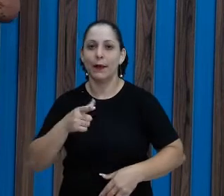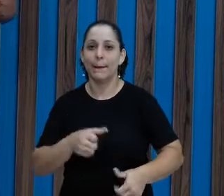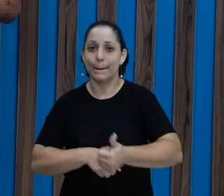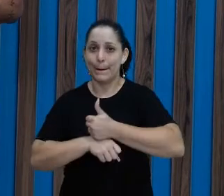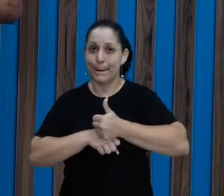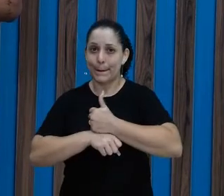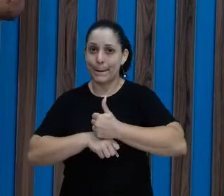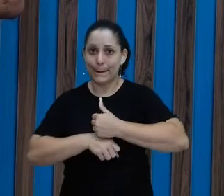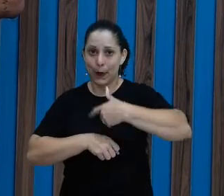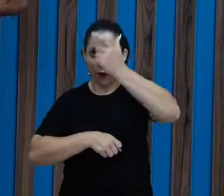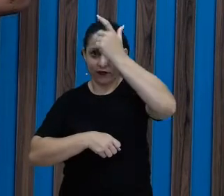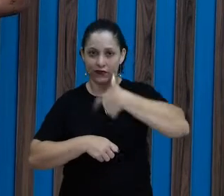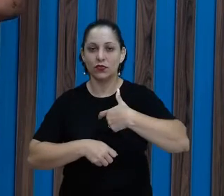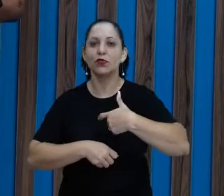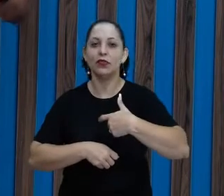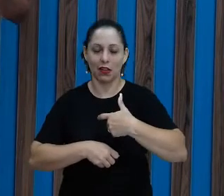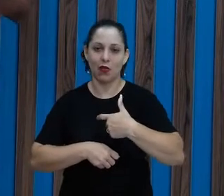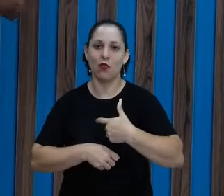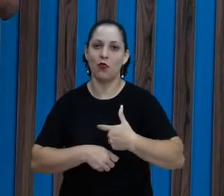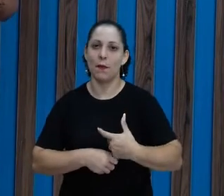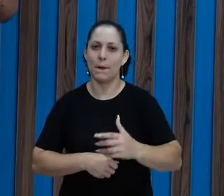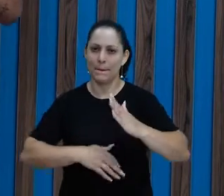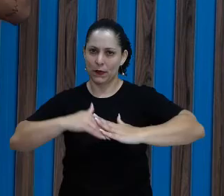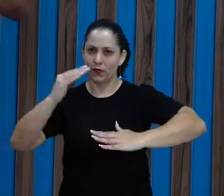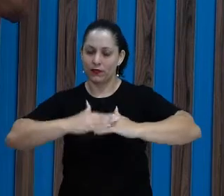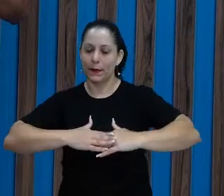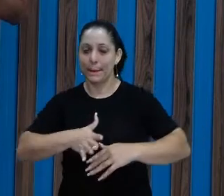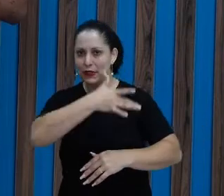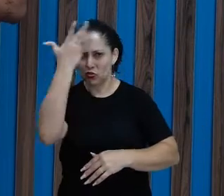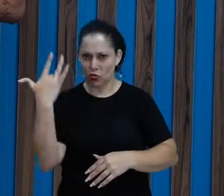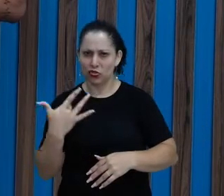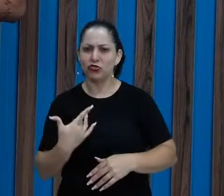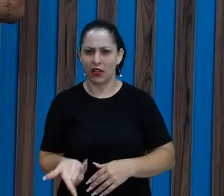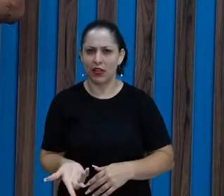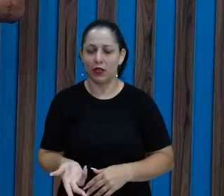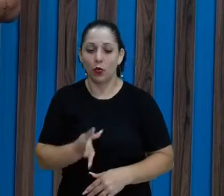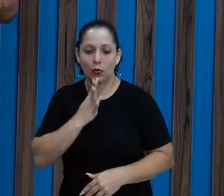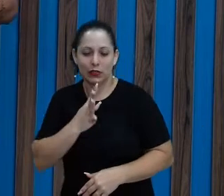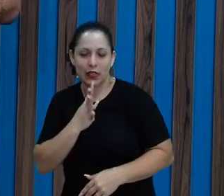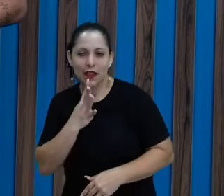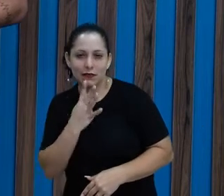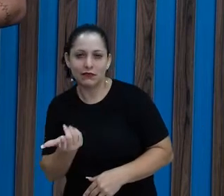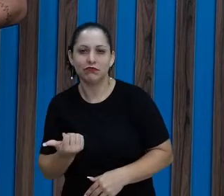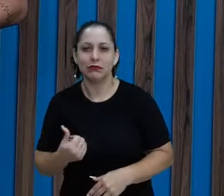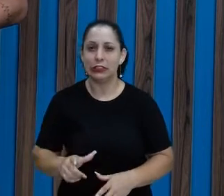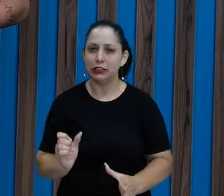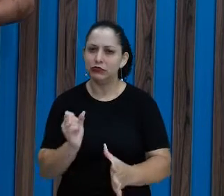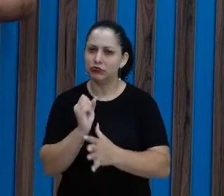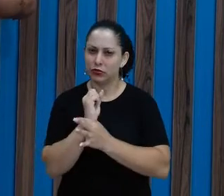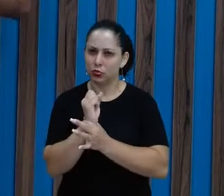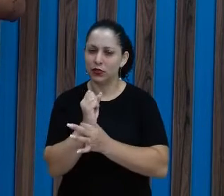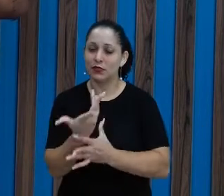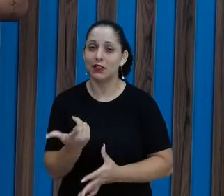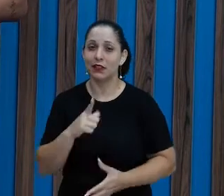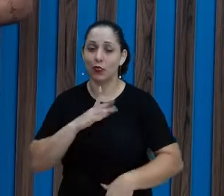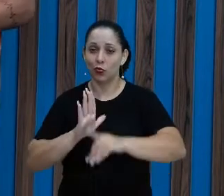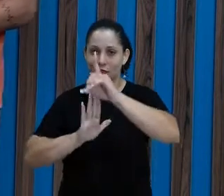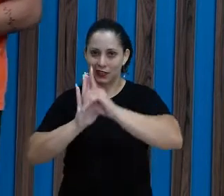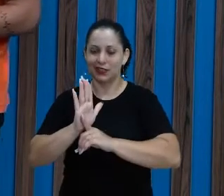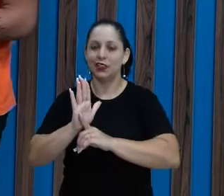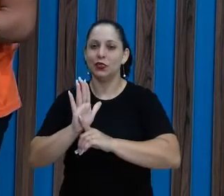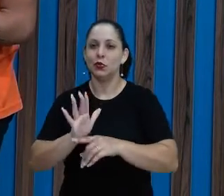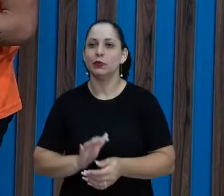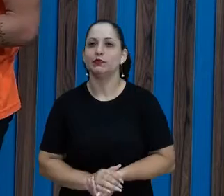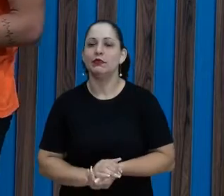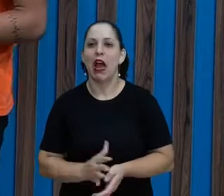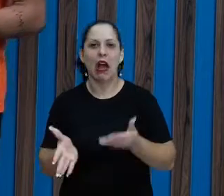dar conta. Então, vejam tudo o que é o processo para que esse direito ele seja assegurado. Não é simplesmente dizer assim, a gente